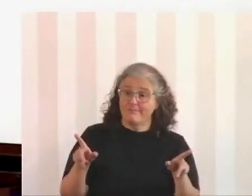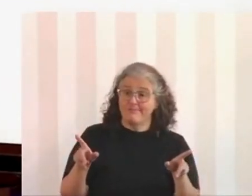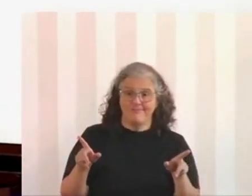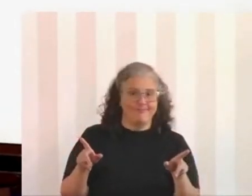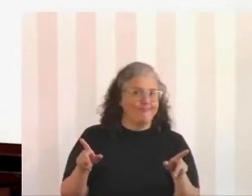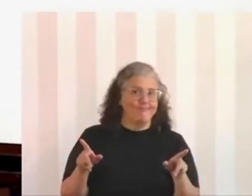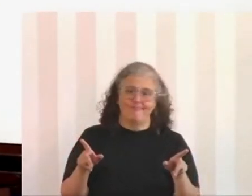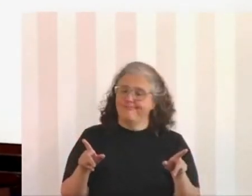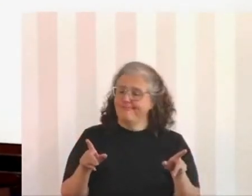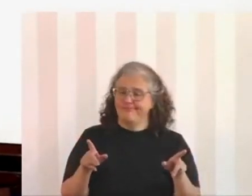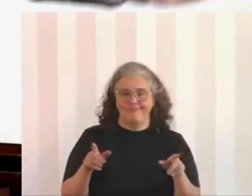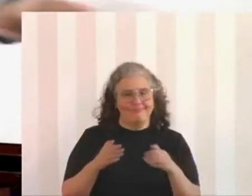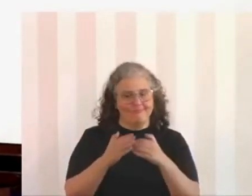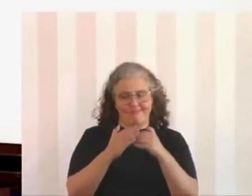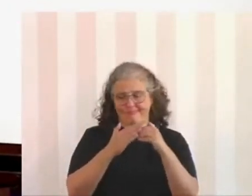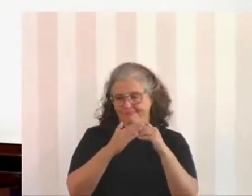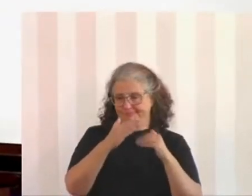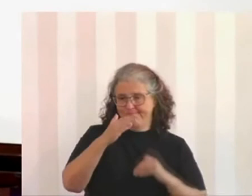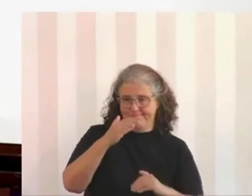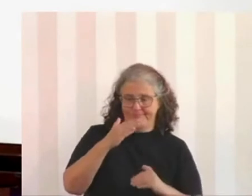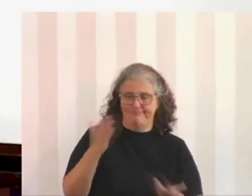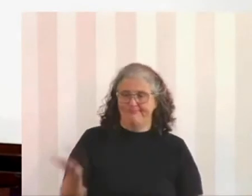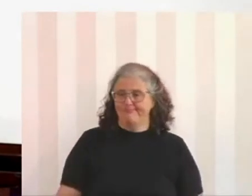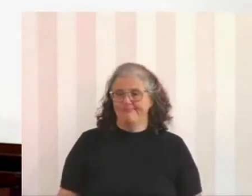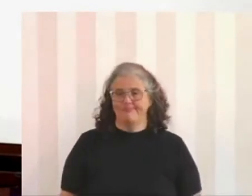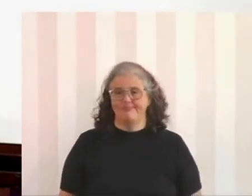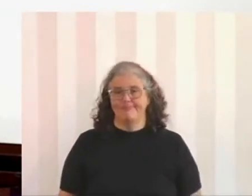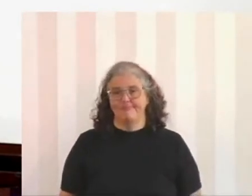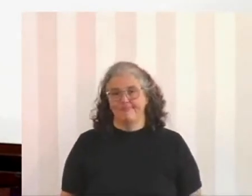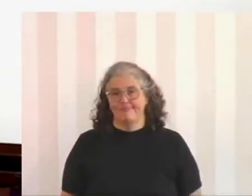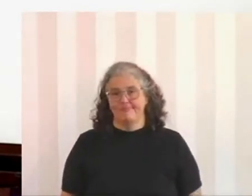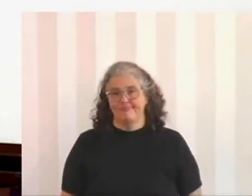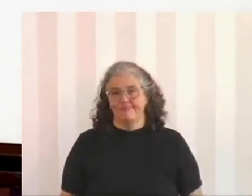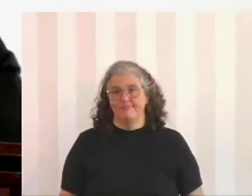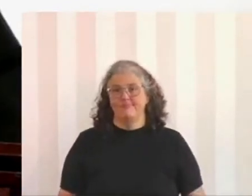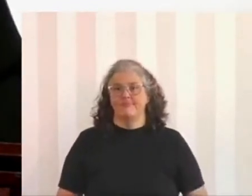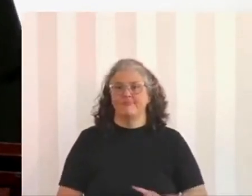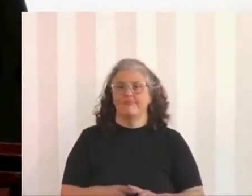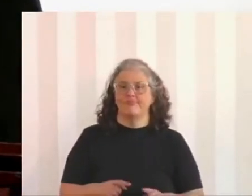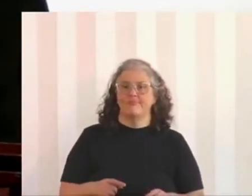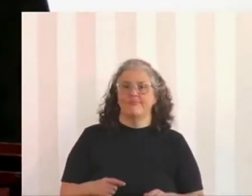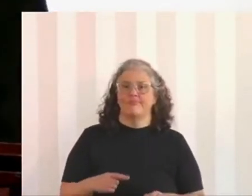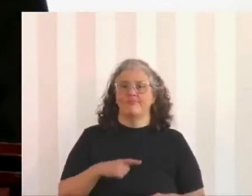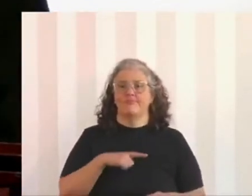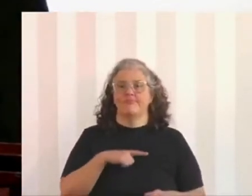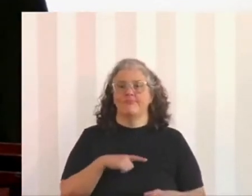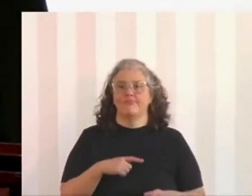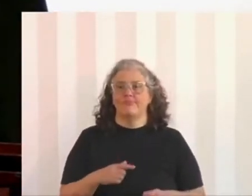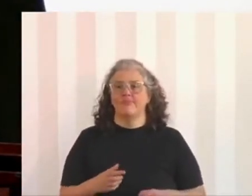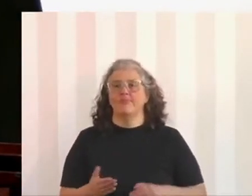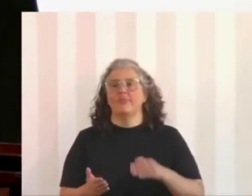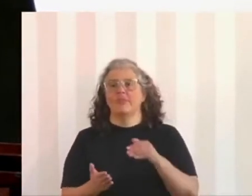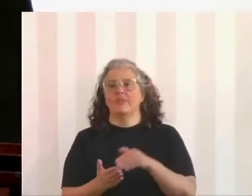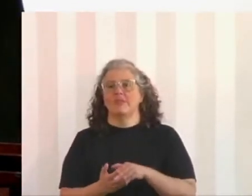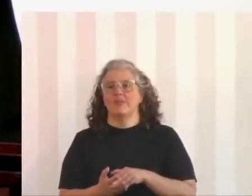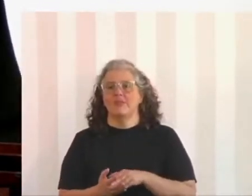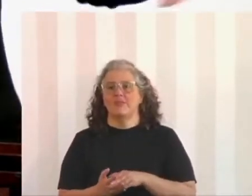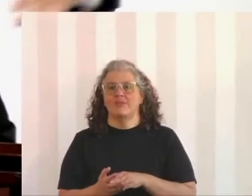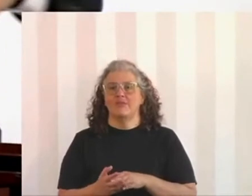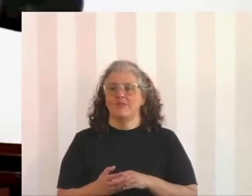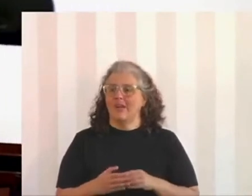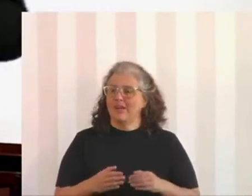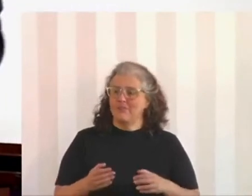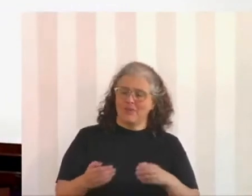vai se dar bem aqui. Pode até chegar, mas ele já vai sair de debandada. Por quê?